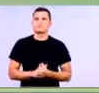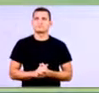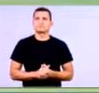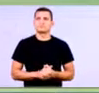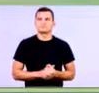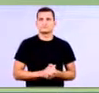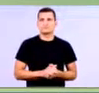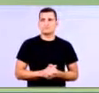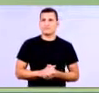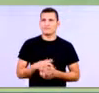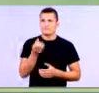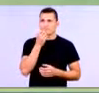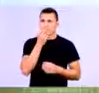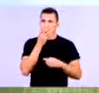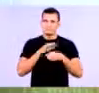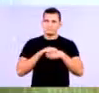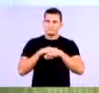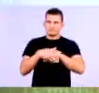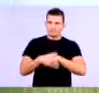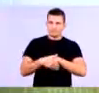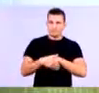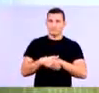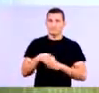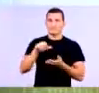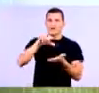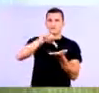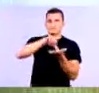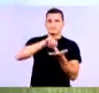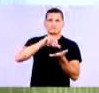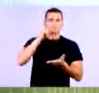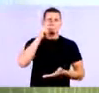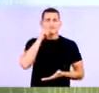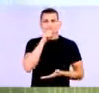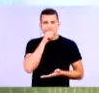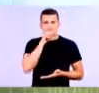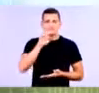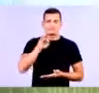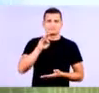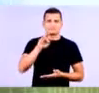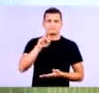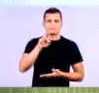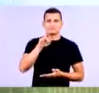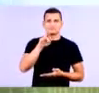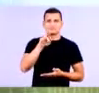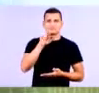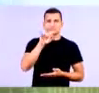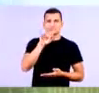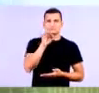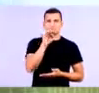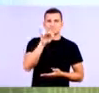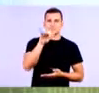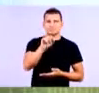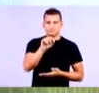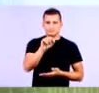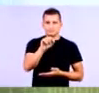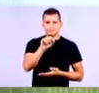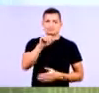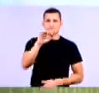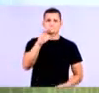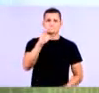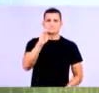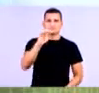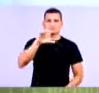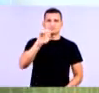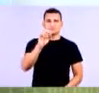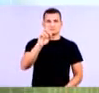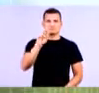dar boa noite, né, aos polos de Porto Velho, Buritis, né, Colorado do Oeste,